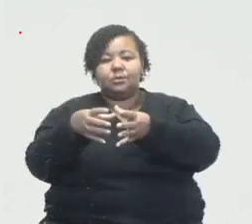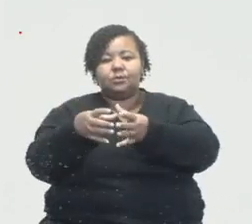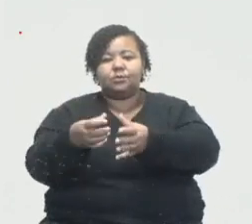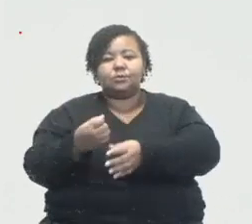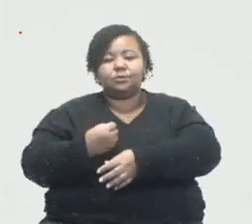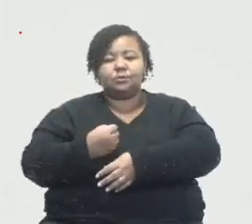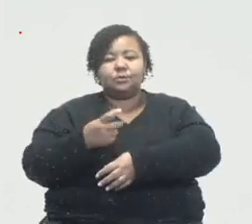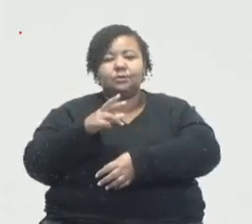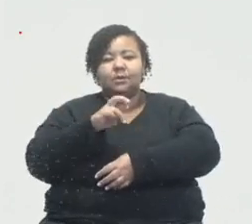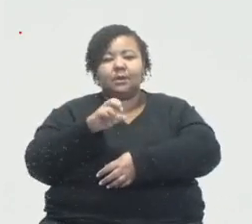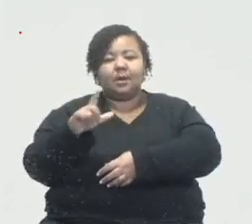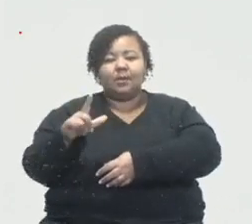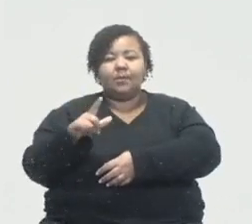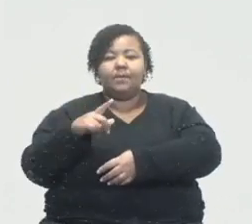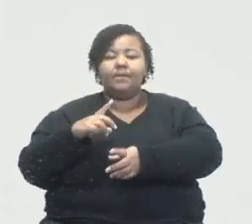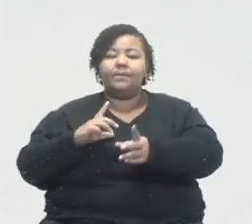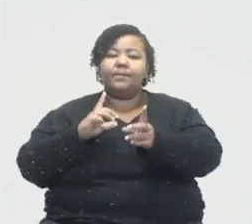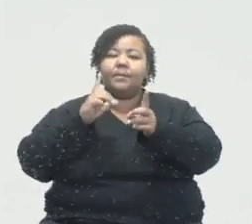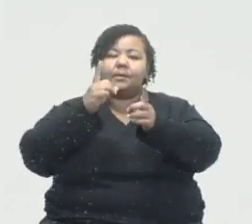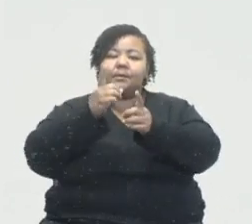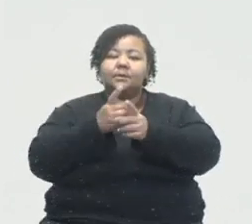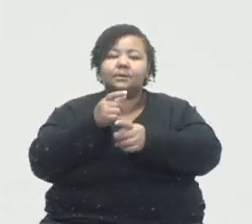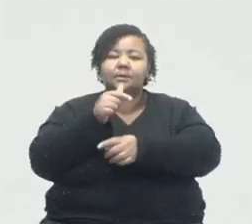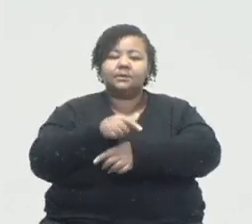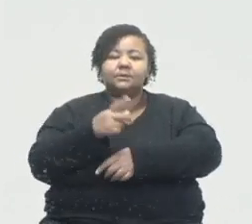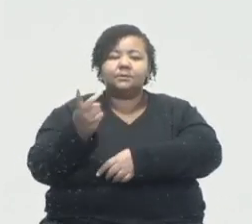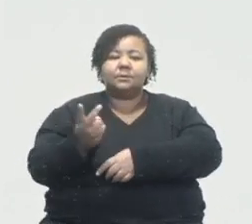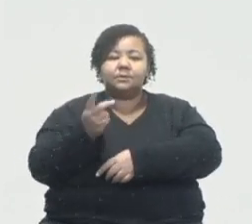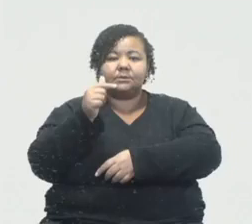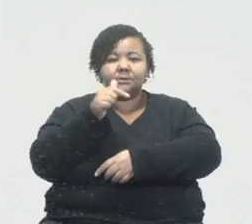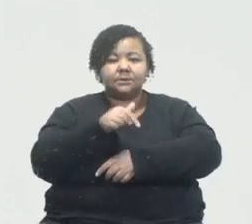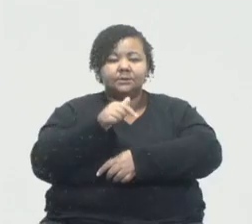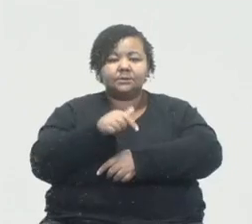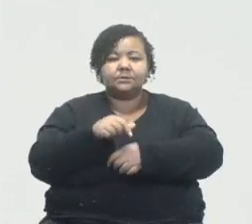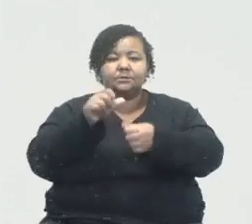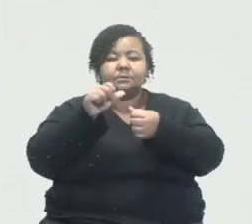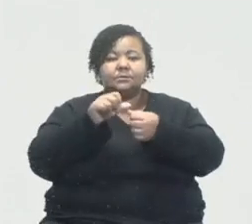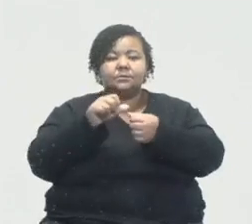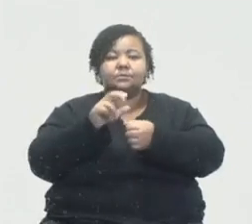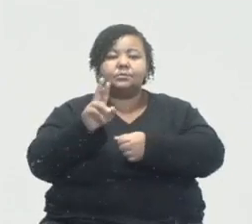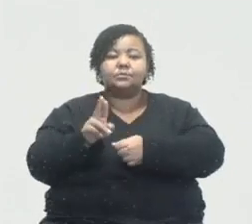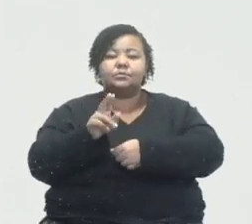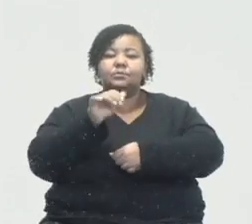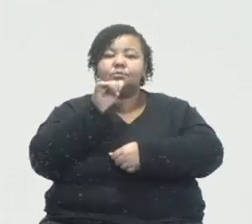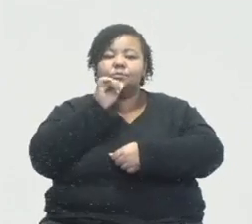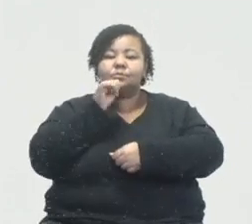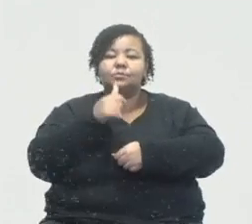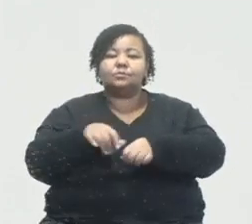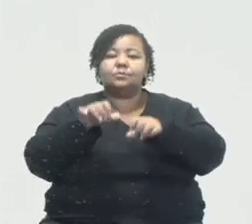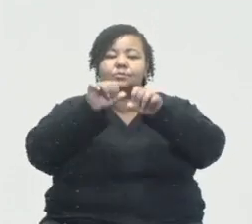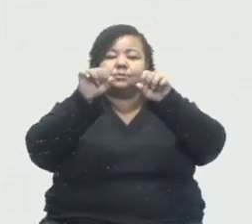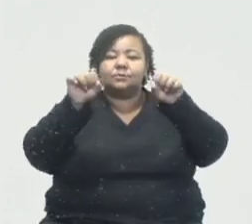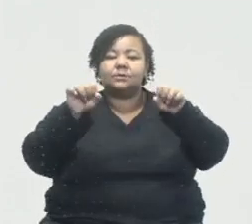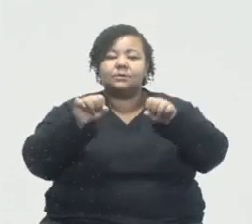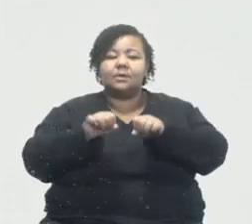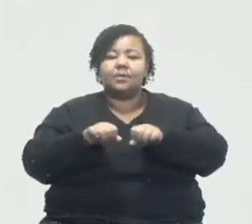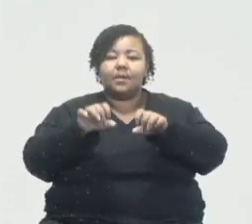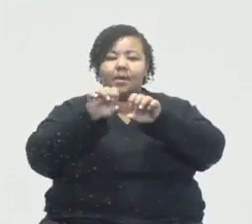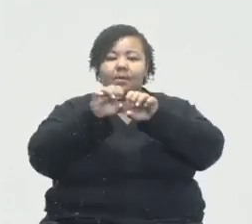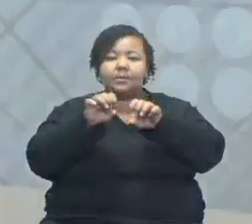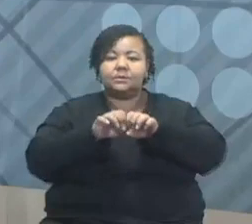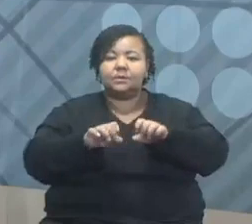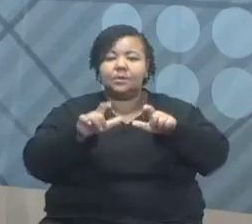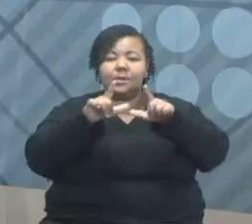números reais. Então, para encontrar estes valores aqui, fazemos uso, por exemplo, do sistema de equações lineares. Quando nós